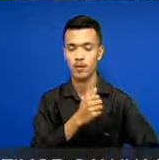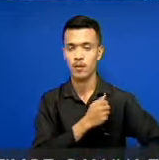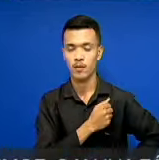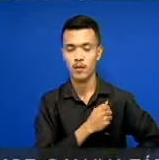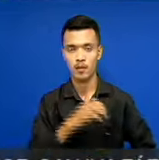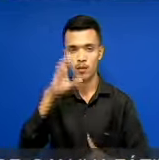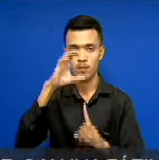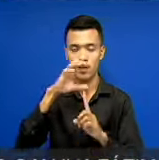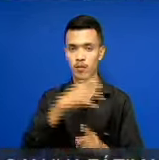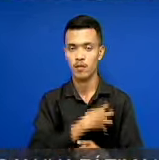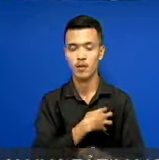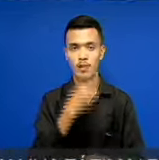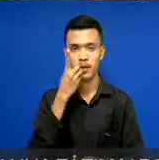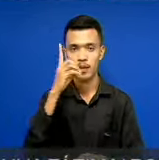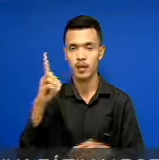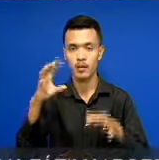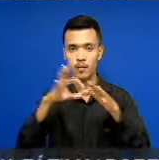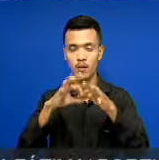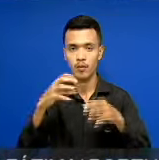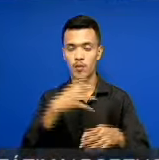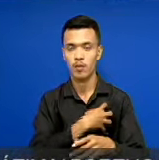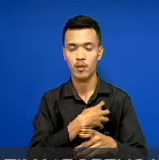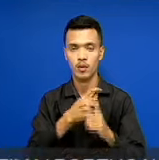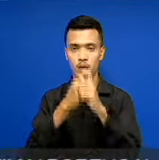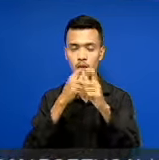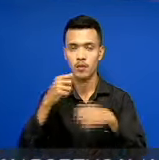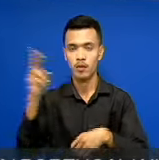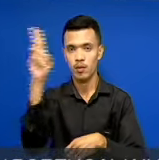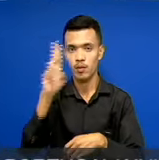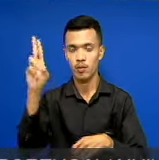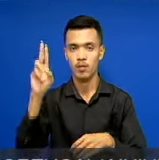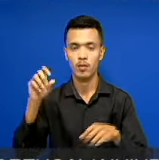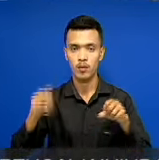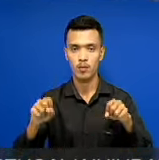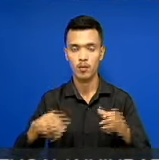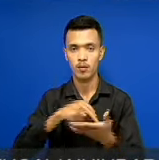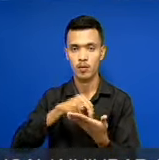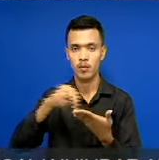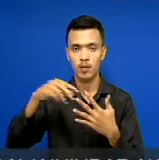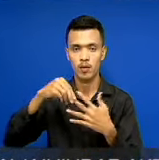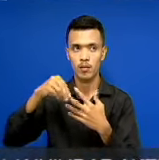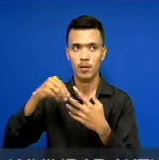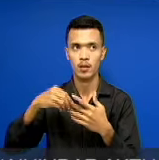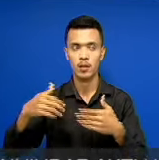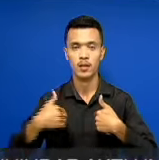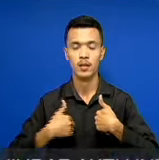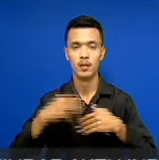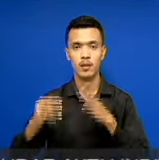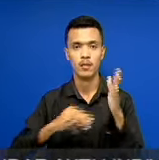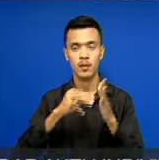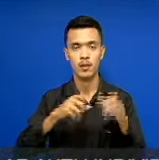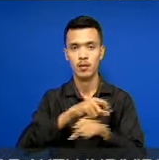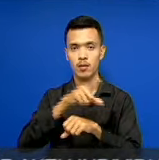comando PNTL mos declara membro polícia trânsito nebe conduz motorizada so sapa matrícula plástico no viral iha media